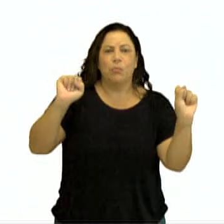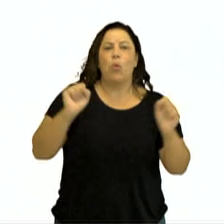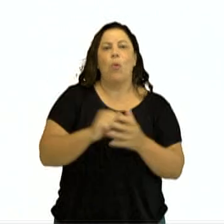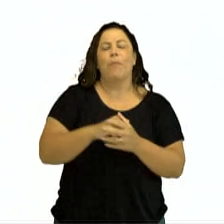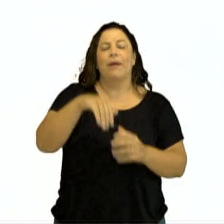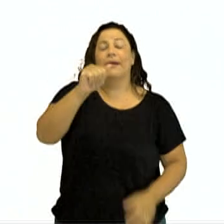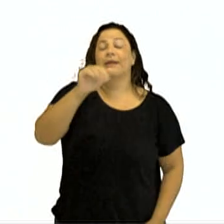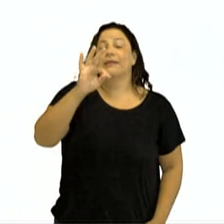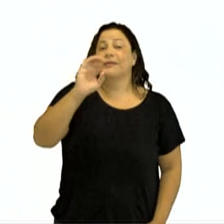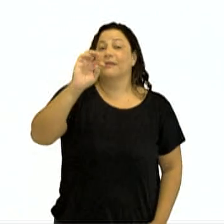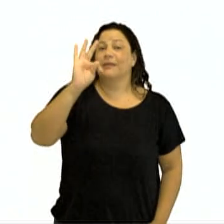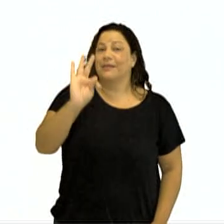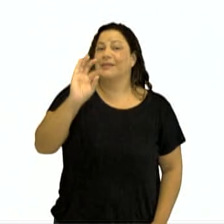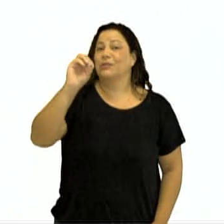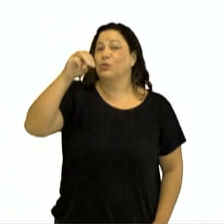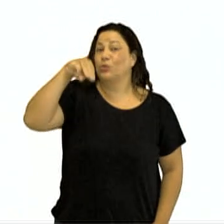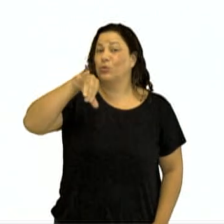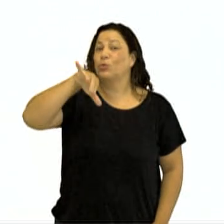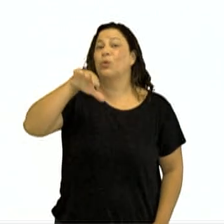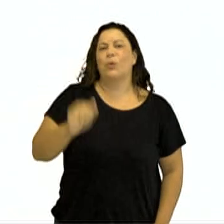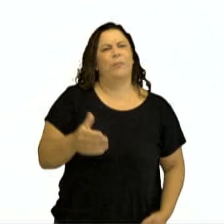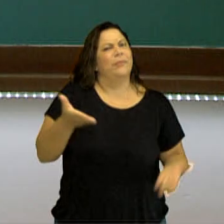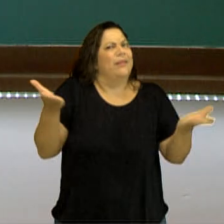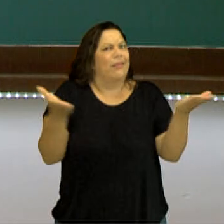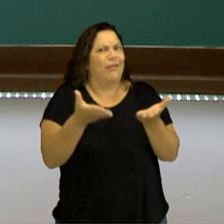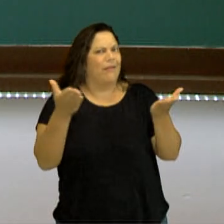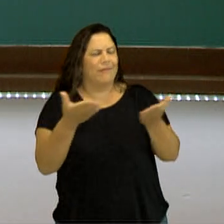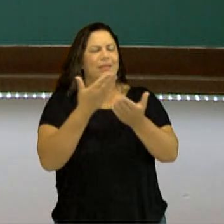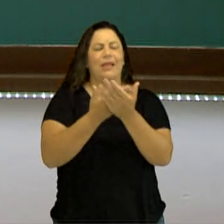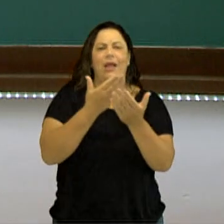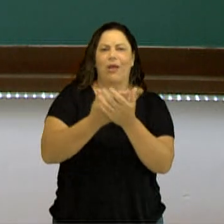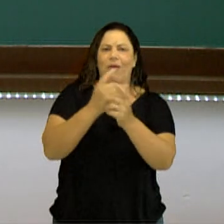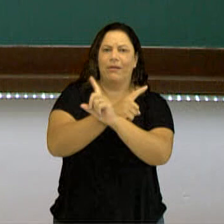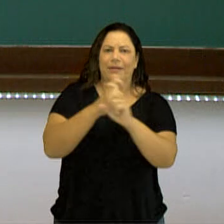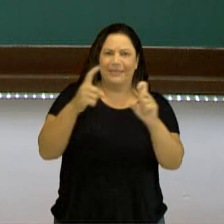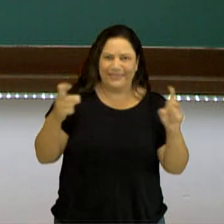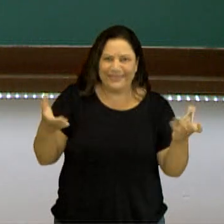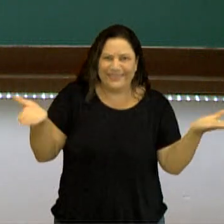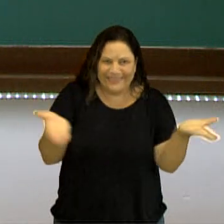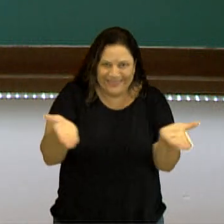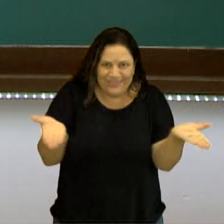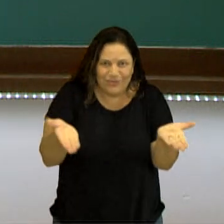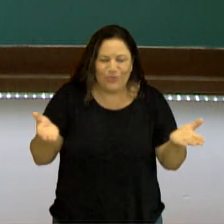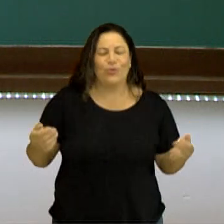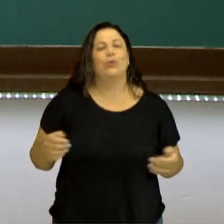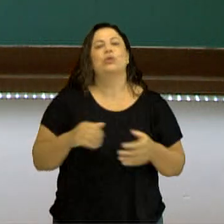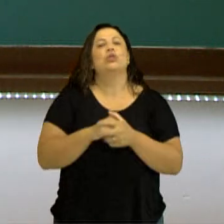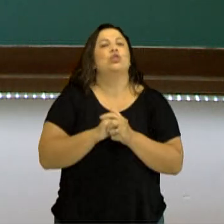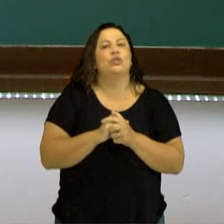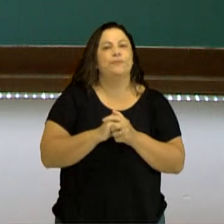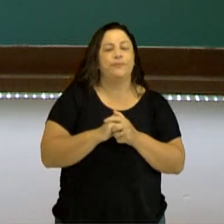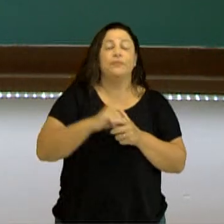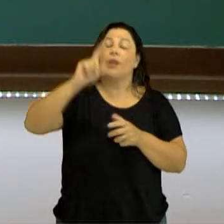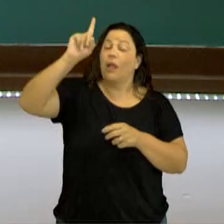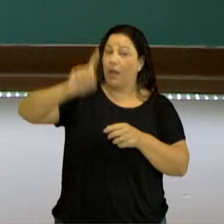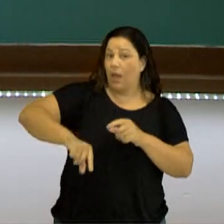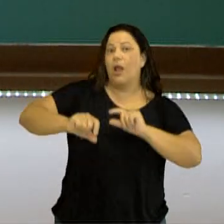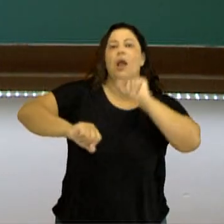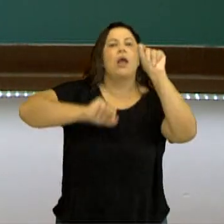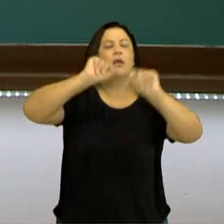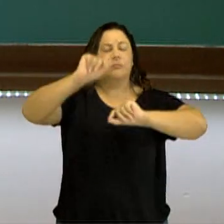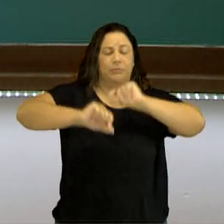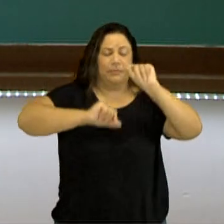estrutura atômica vista aqui na aula de ciências hoje? Gente, a bomba atômica, ela é promovida a partir